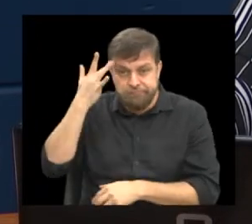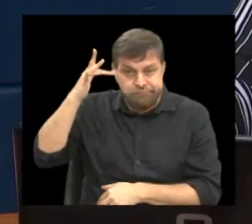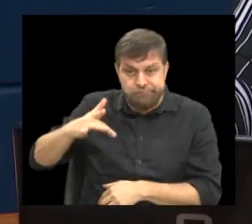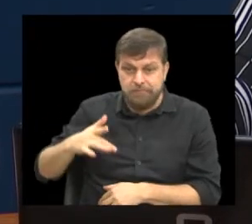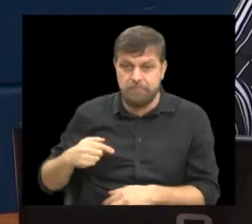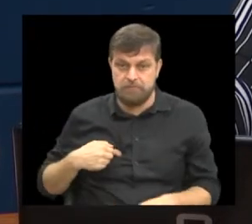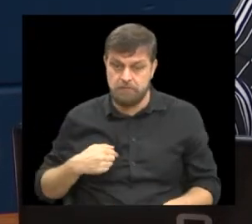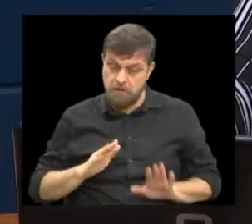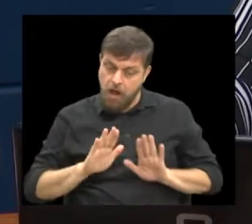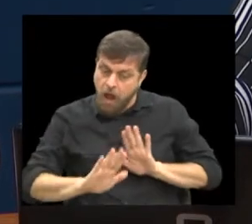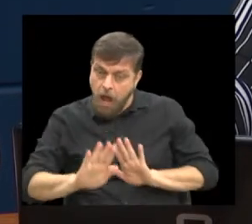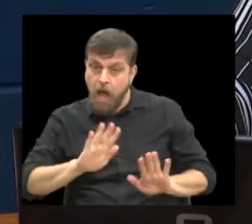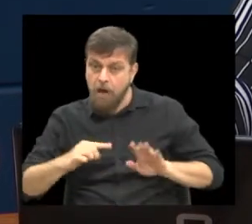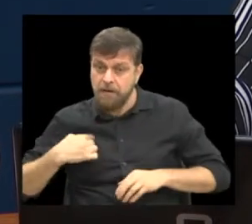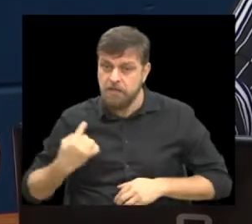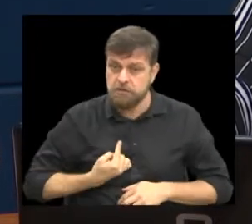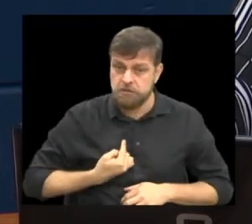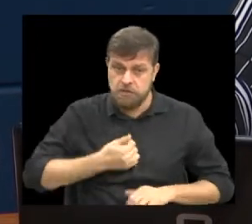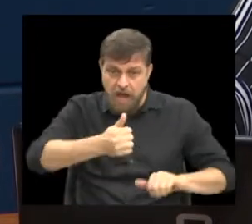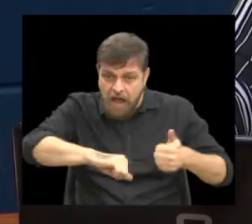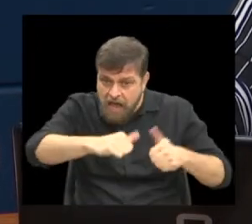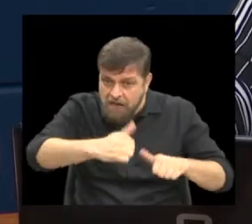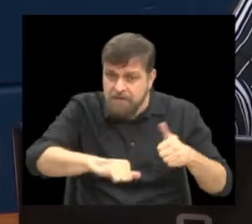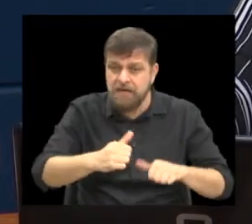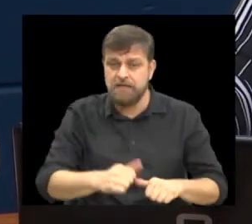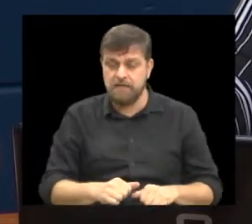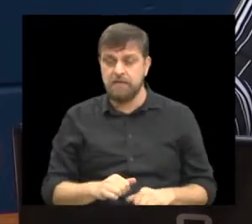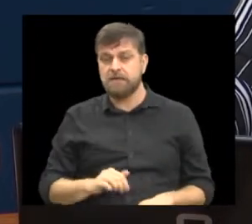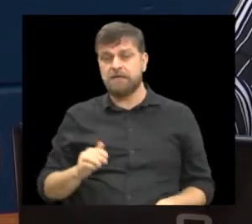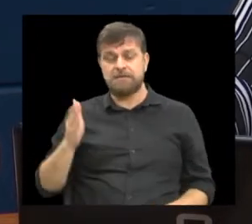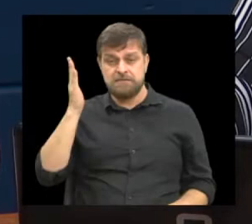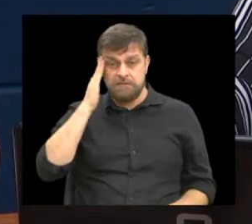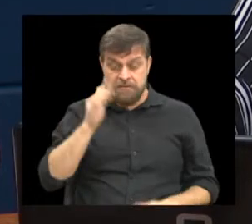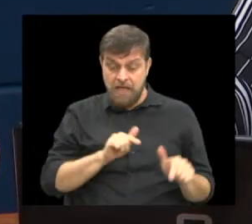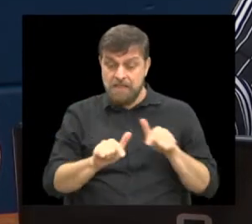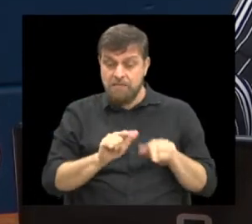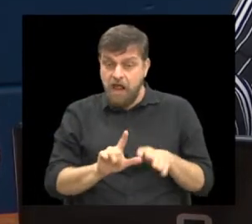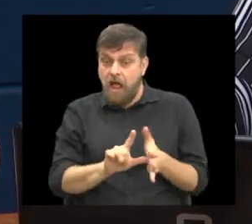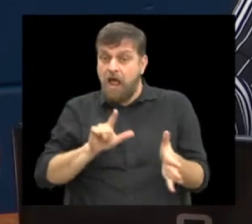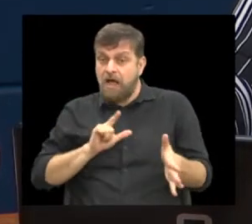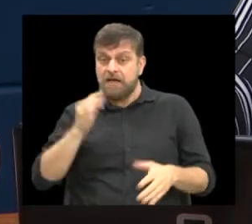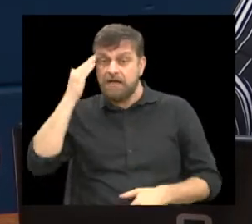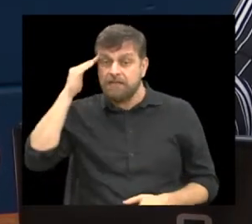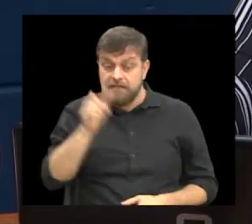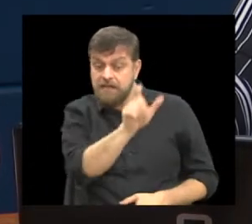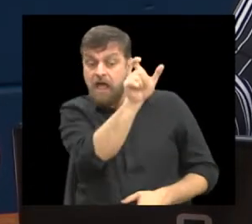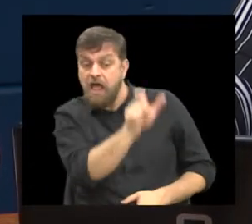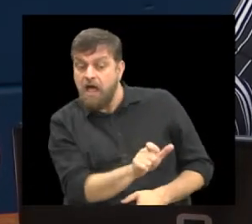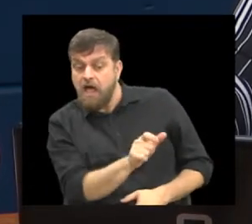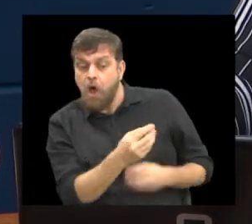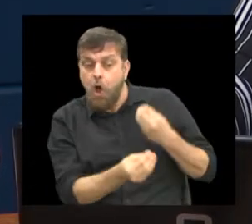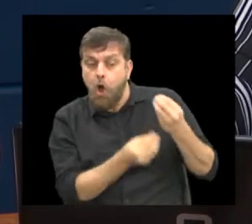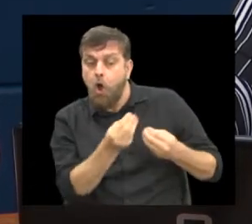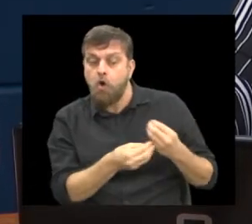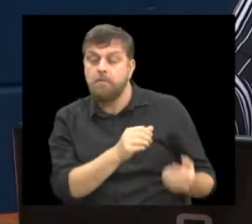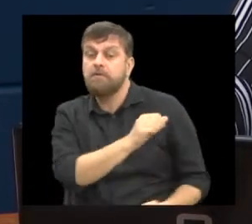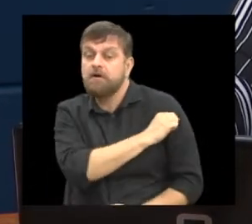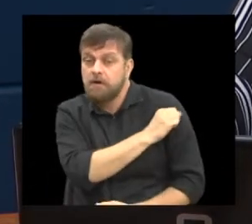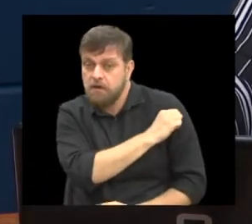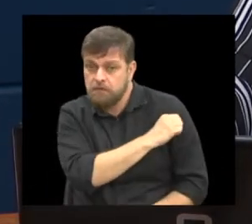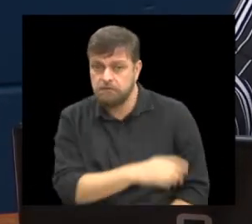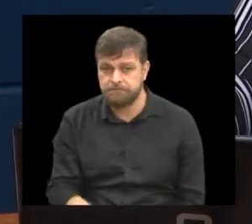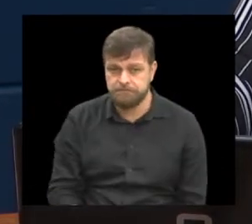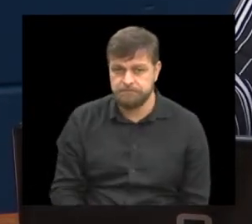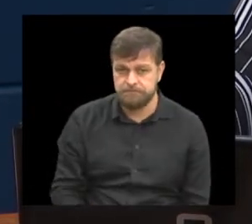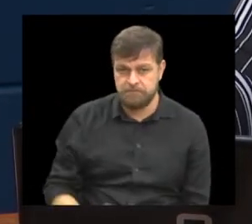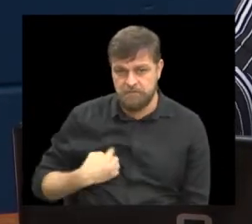hiperdotado. Calma, a gente tem que fazer uma avaliação, a gente tem que trabalhar com isso para entender qual é a situação desse aluno. Ou, a gente